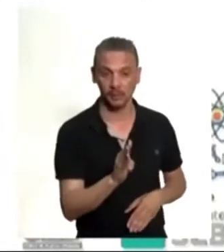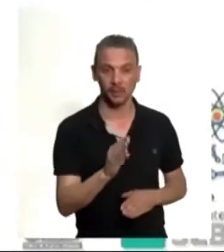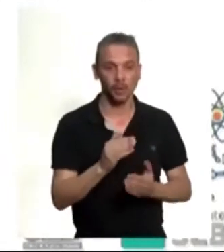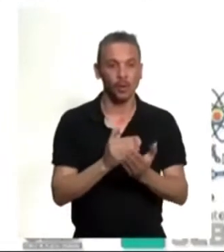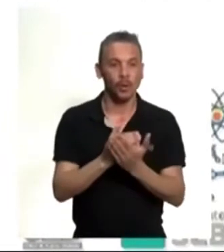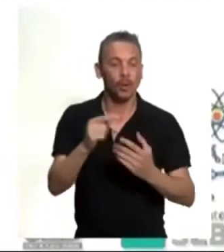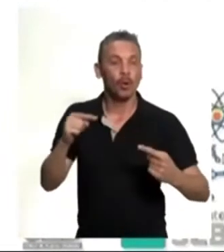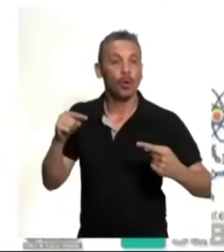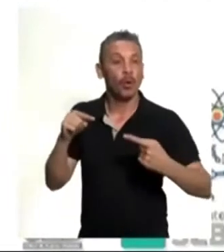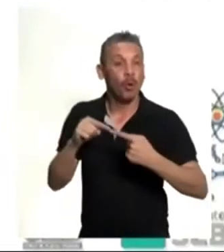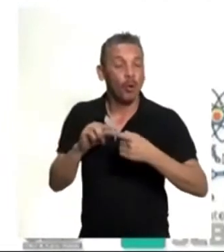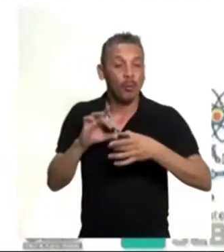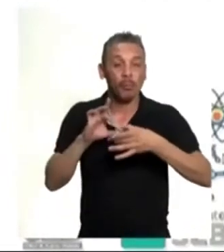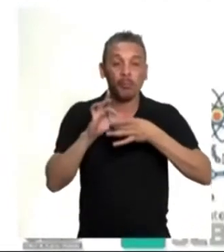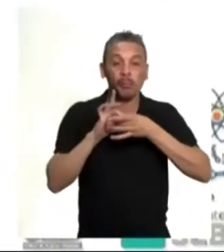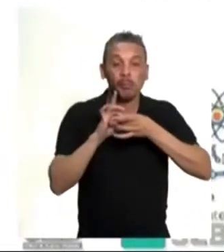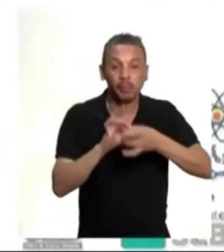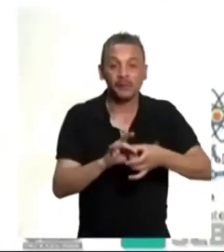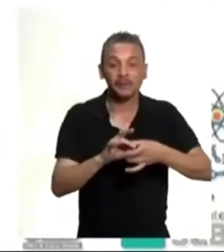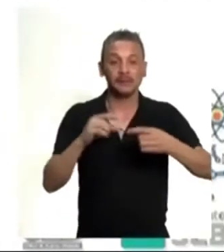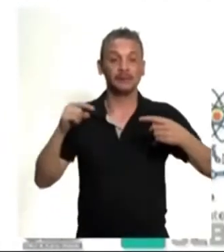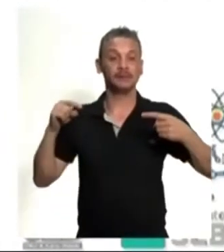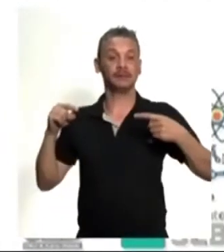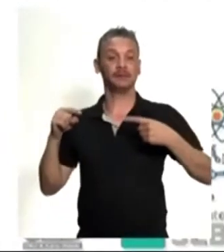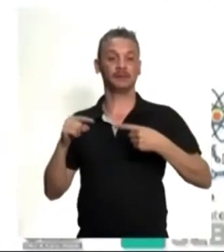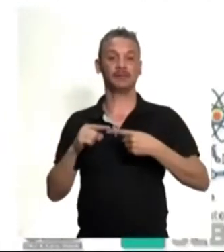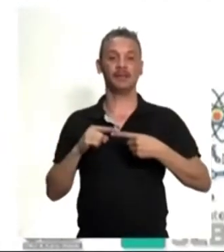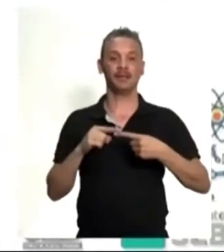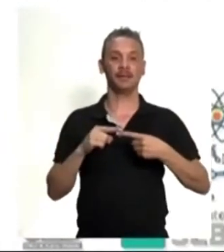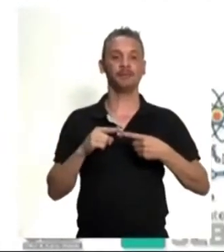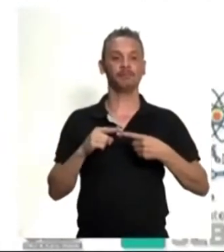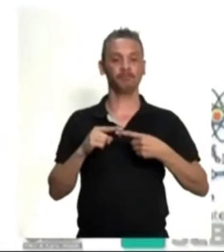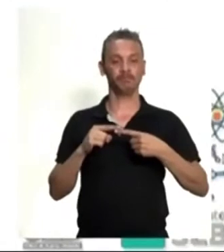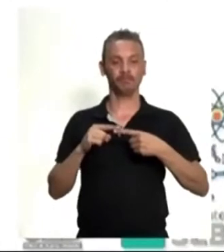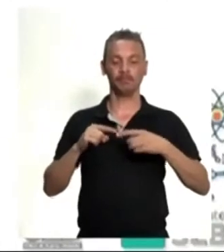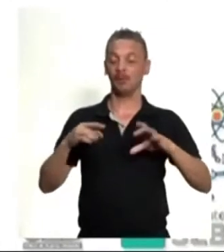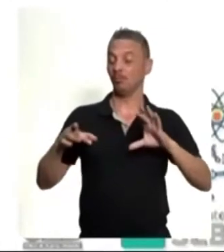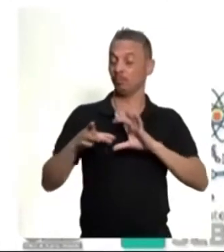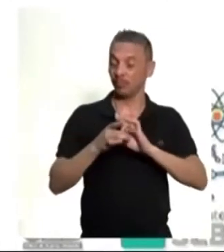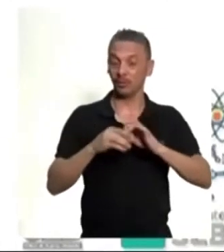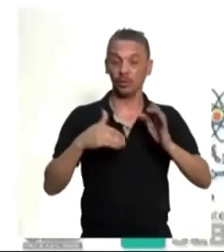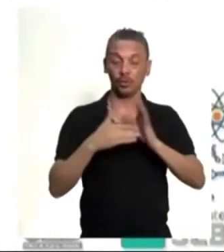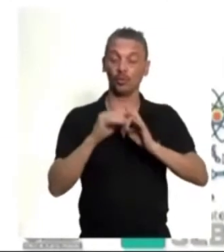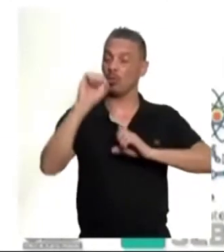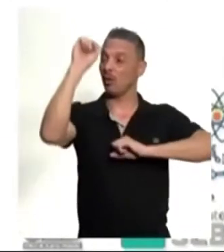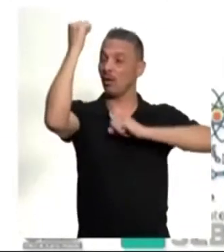estão profundamente interligados. Corretíssimo, galera. Pois as